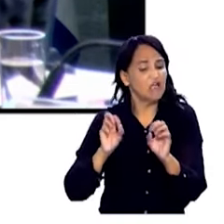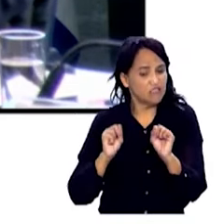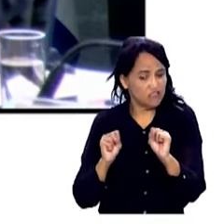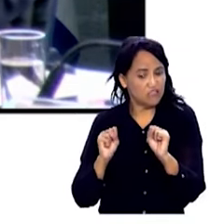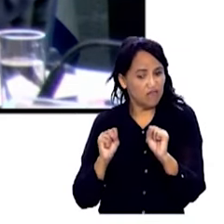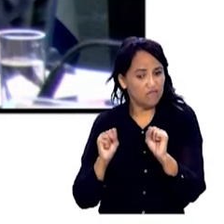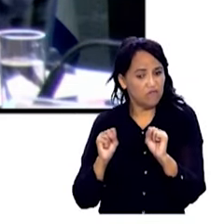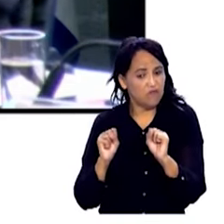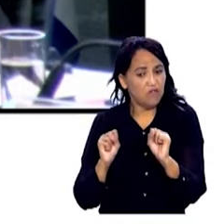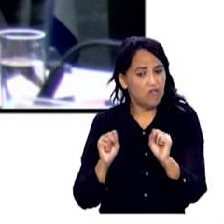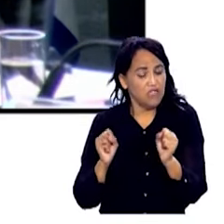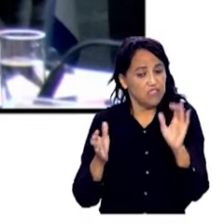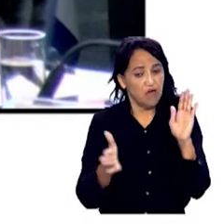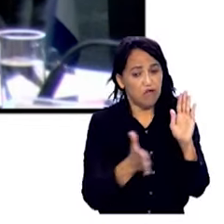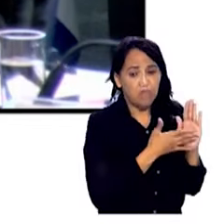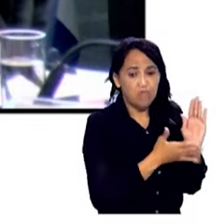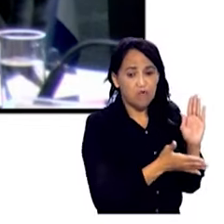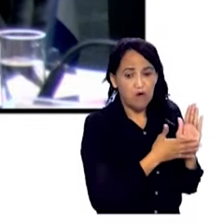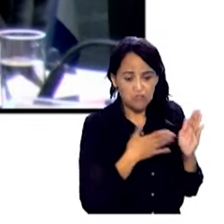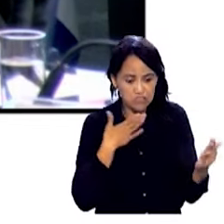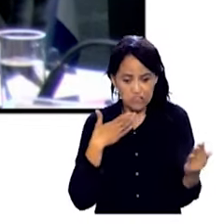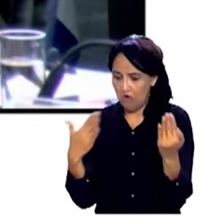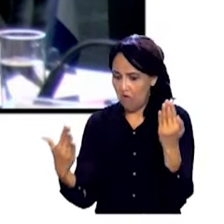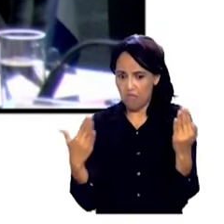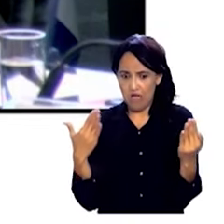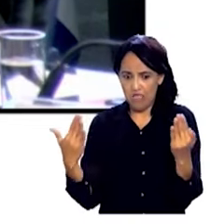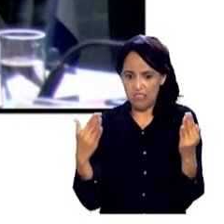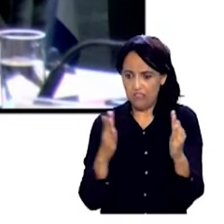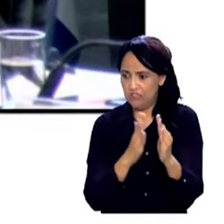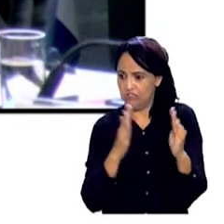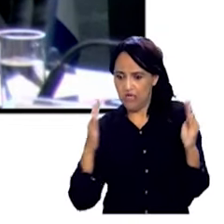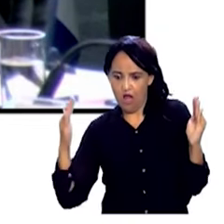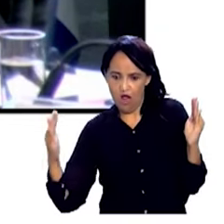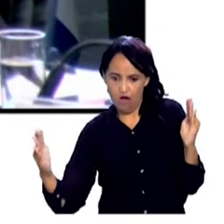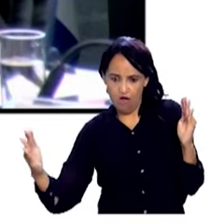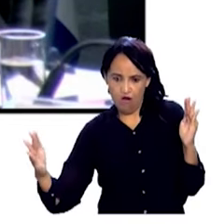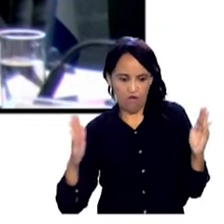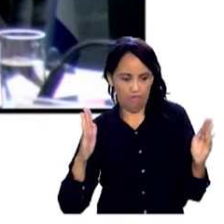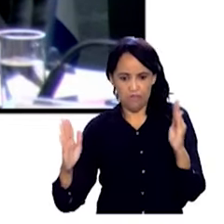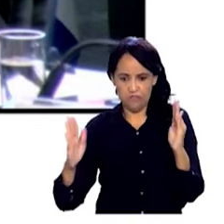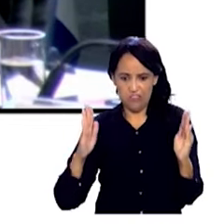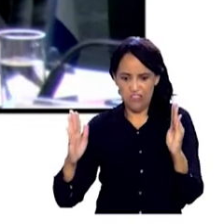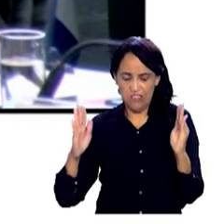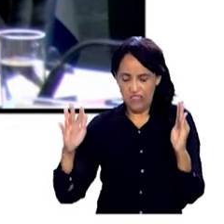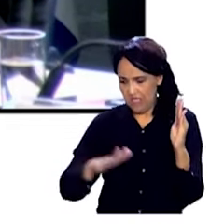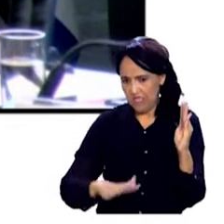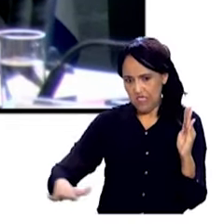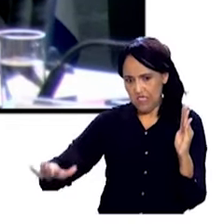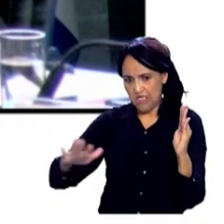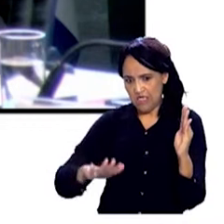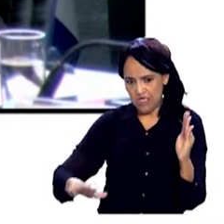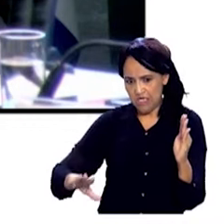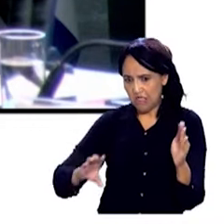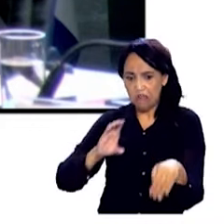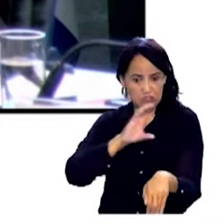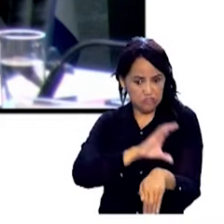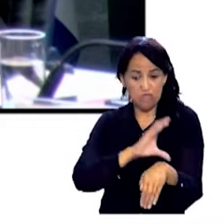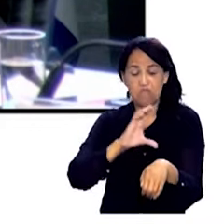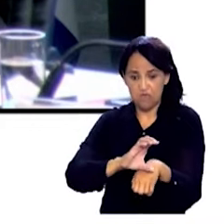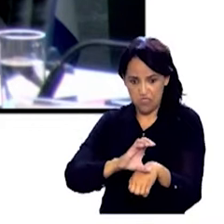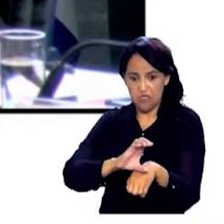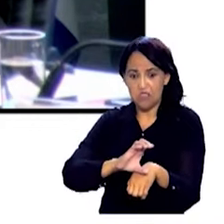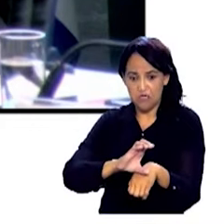a proposta de comparação diagonal em jurisdições do civil por